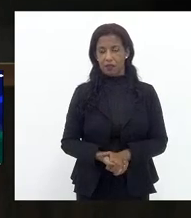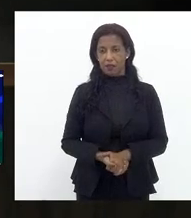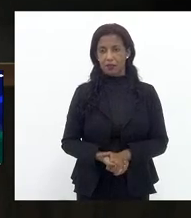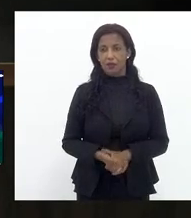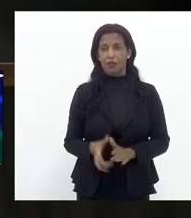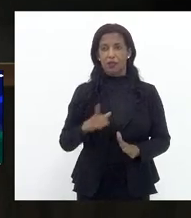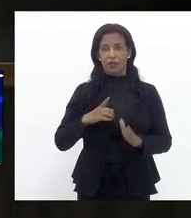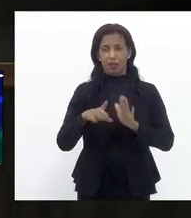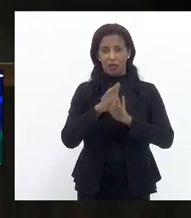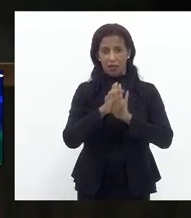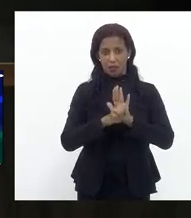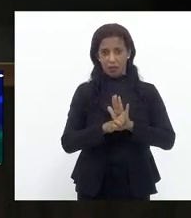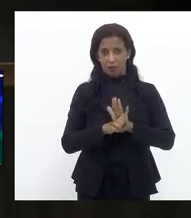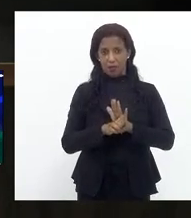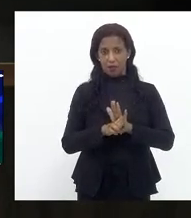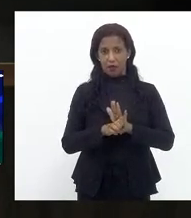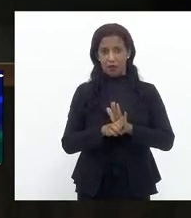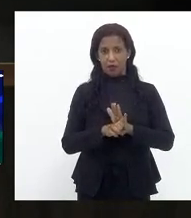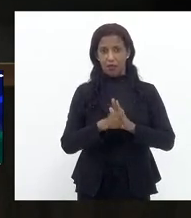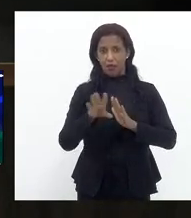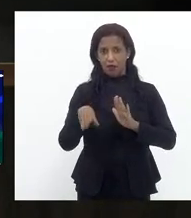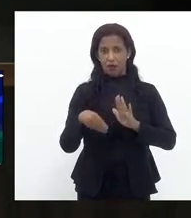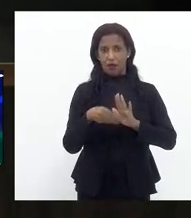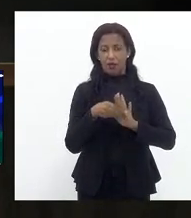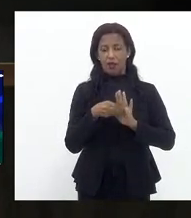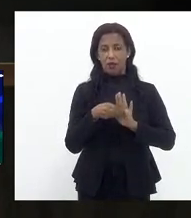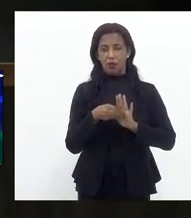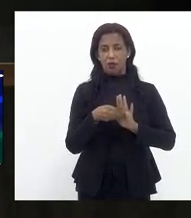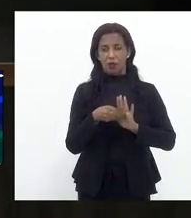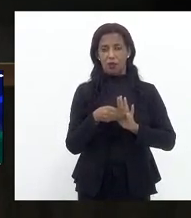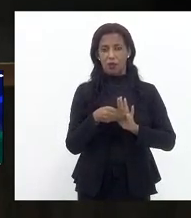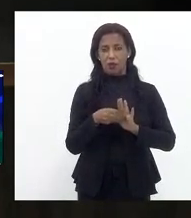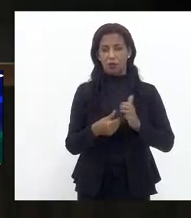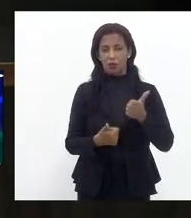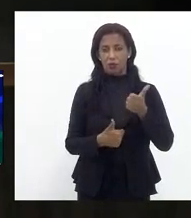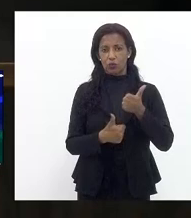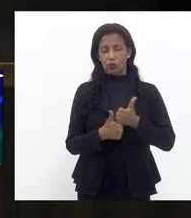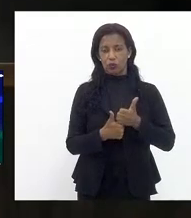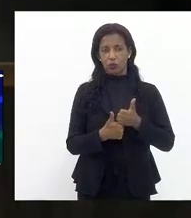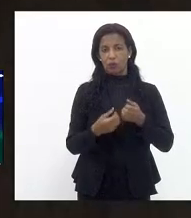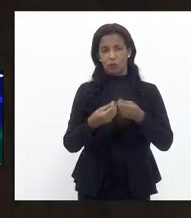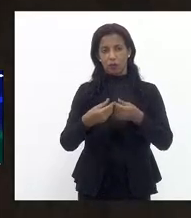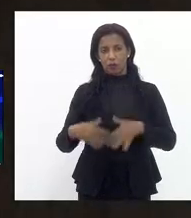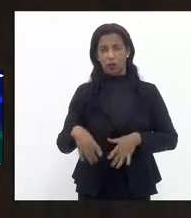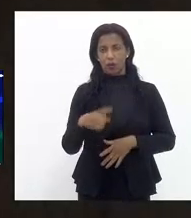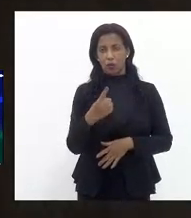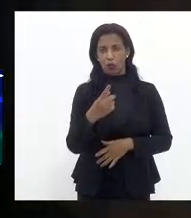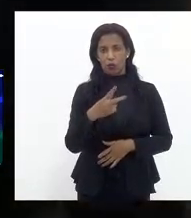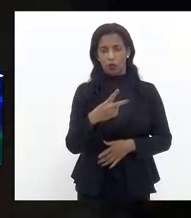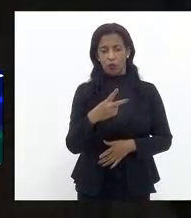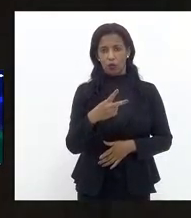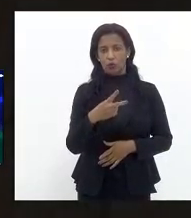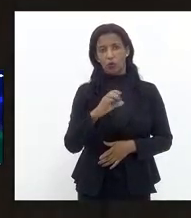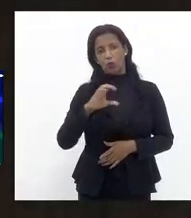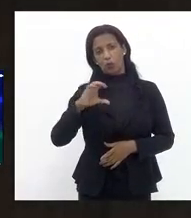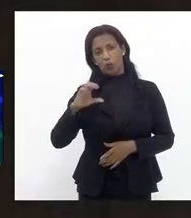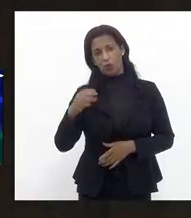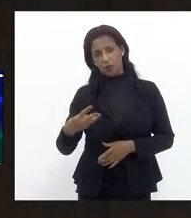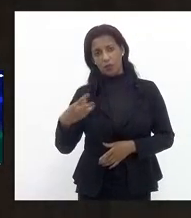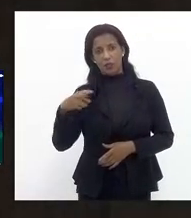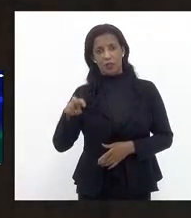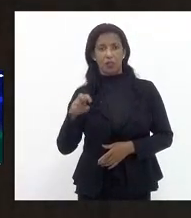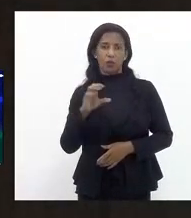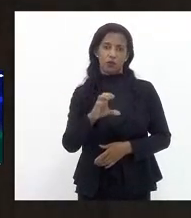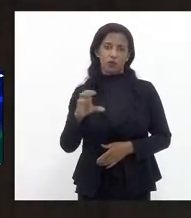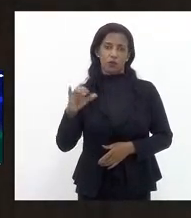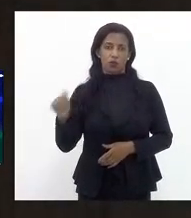Tem as emendas. Vossa Excelência vai incluir o parecer no substitutivo às emendas. É pela prejudicabilidade da emenda 1 e 2, por conta das emendas 3 e 5